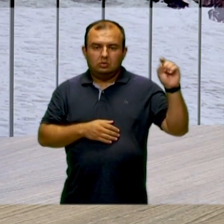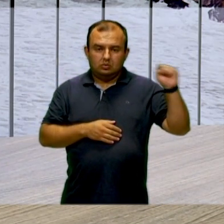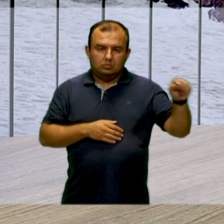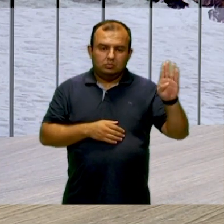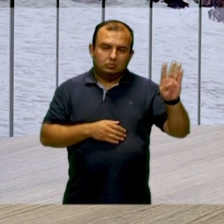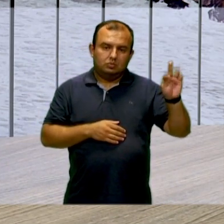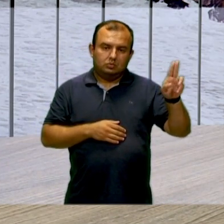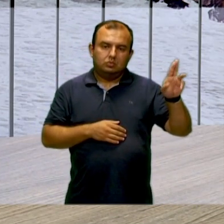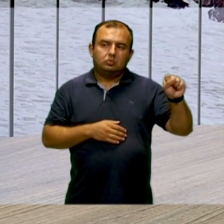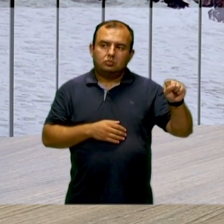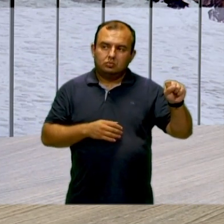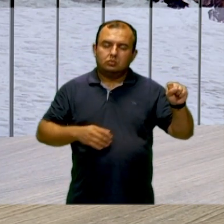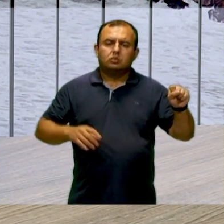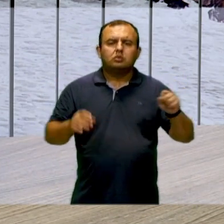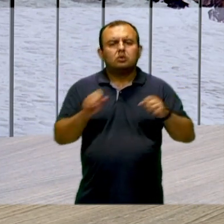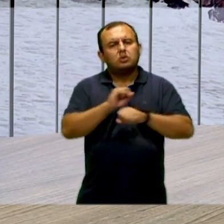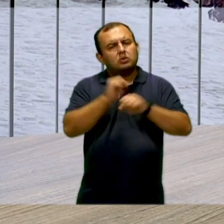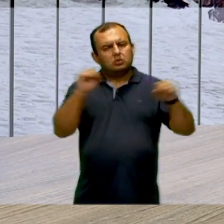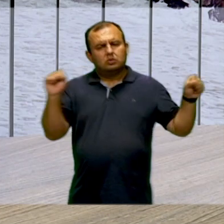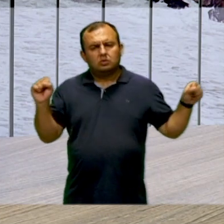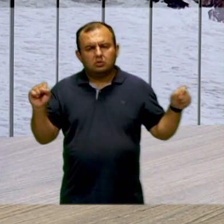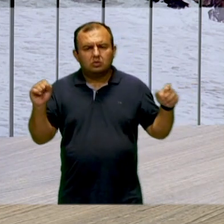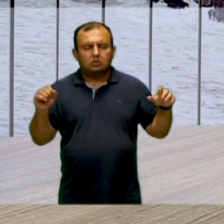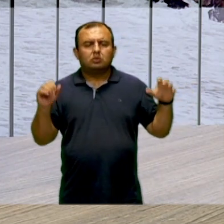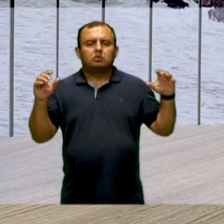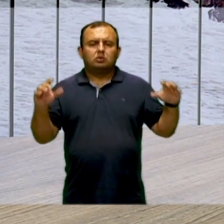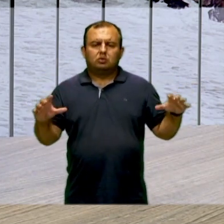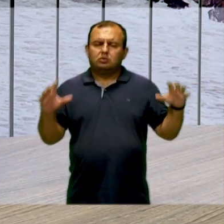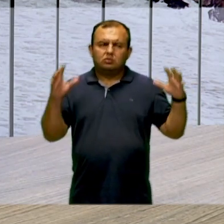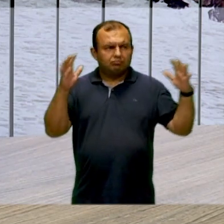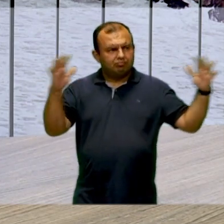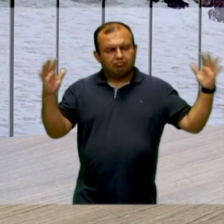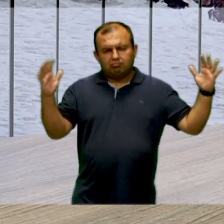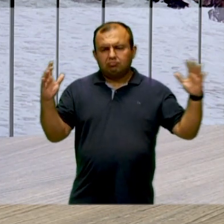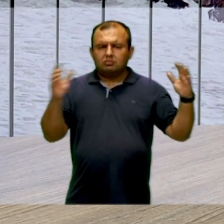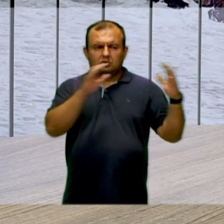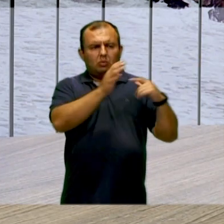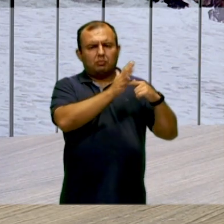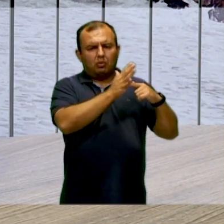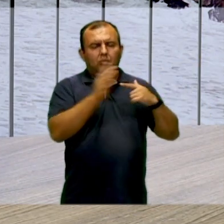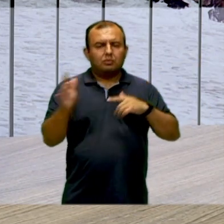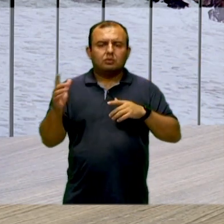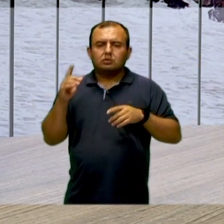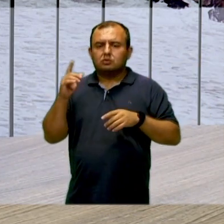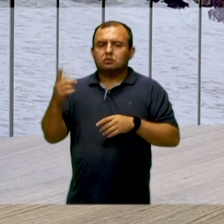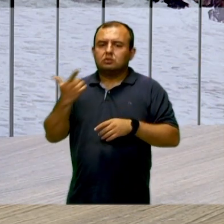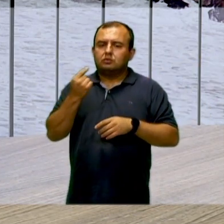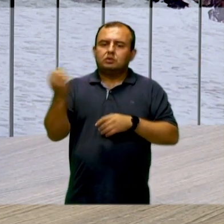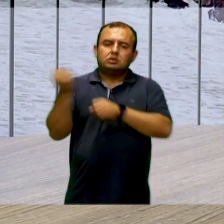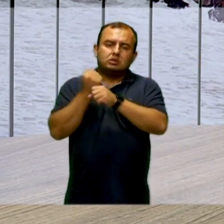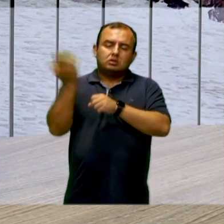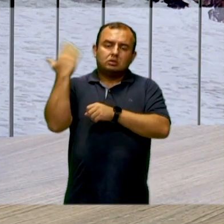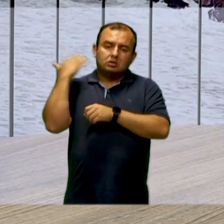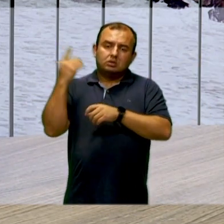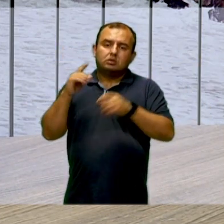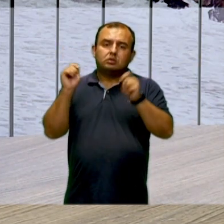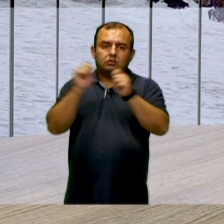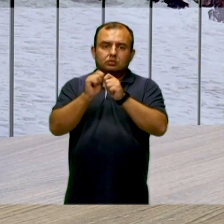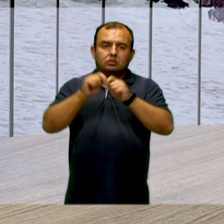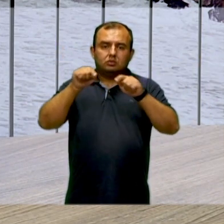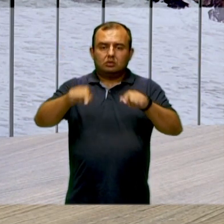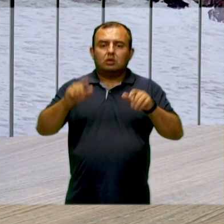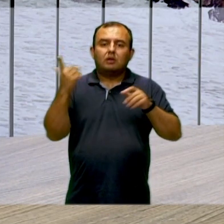É coisa pra caramba. Eles são enormes, tem 2 compressores cada um. Eles foram adquiridos há 20 anos atrás, são instalados há 20 anos